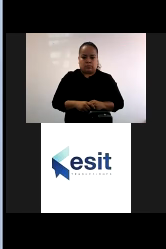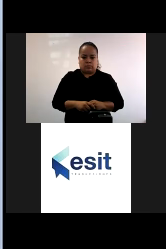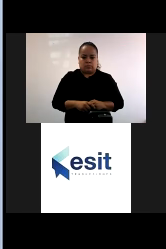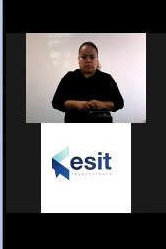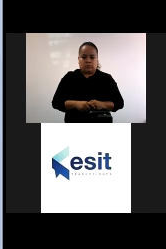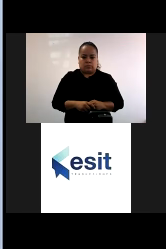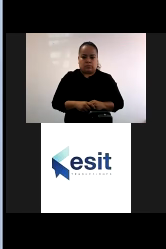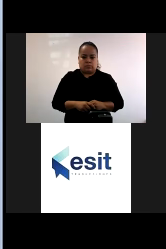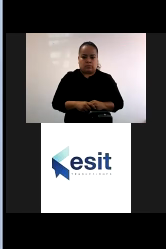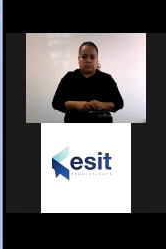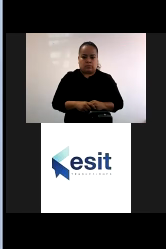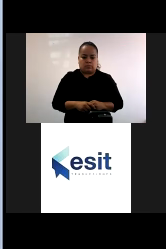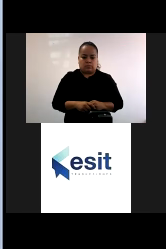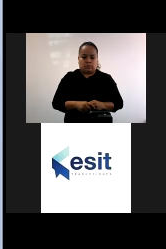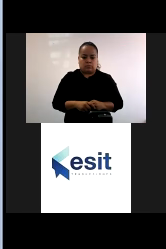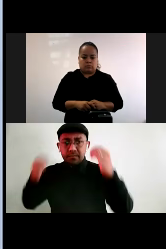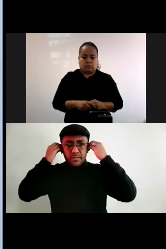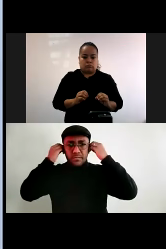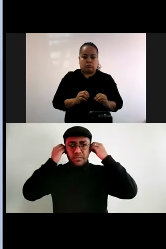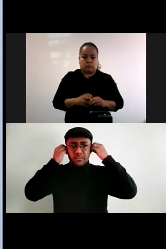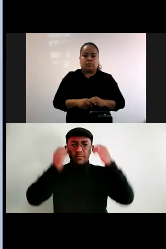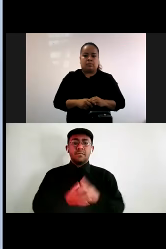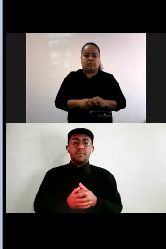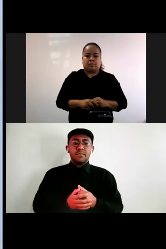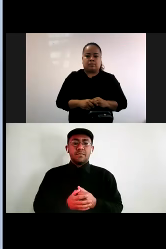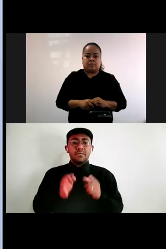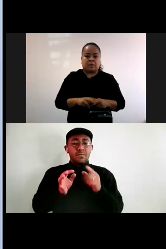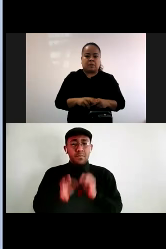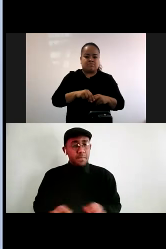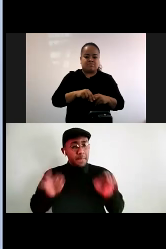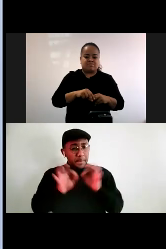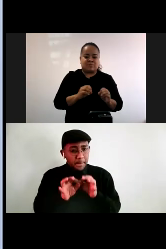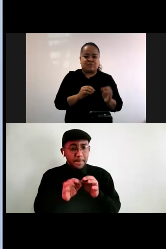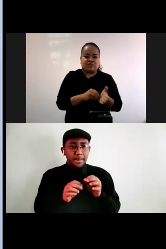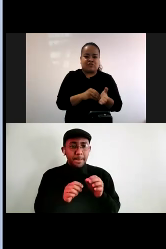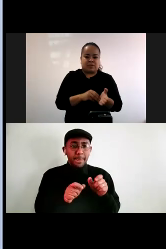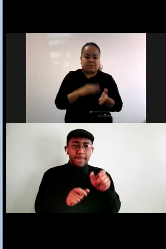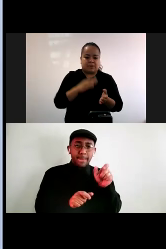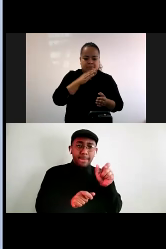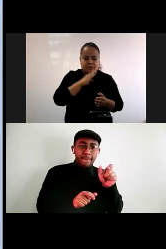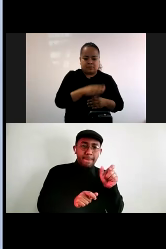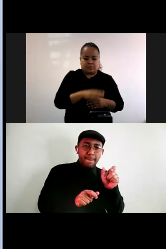uma oportunidade muito importante, muito interessante, de maneiras que possamos